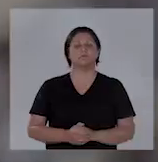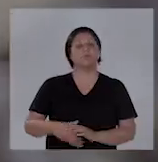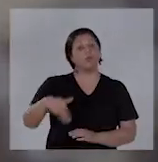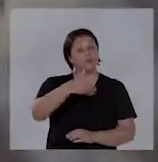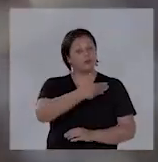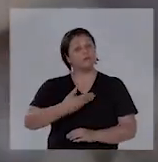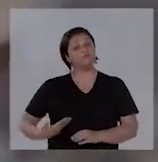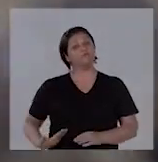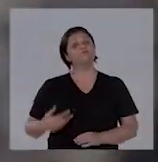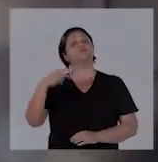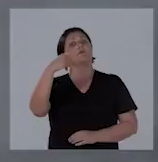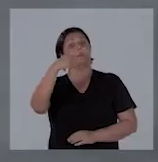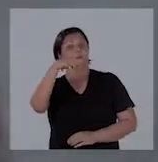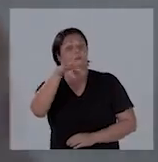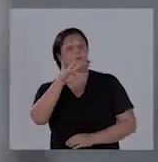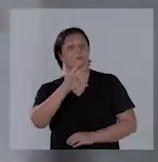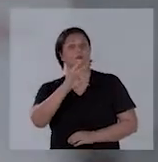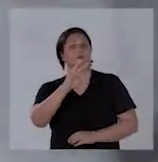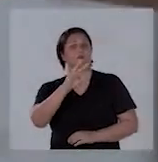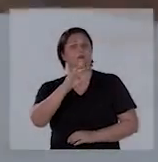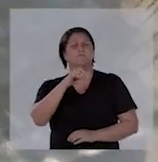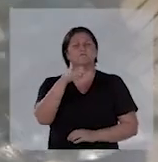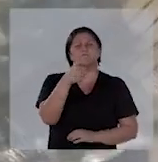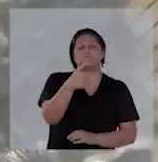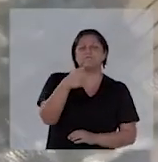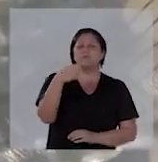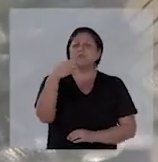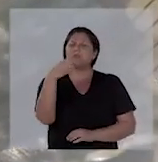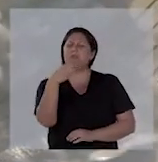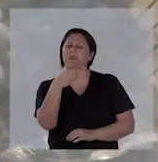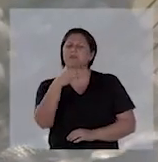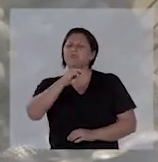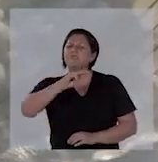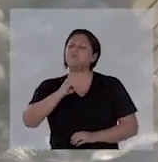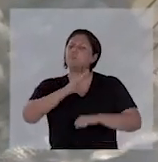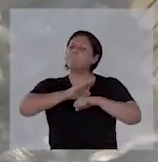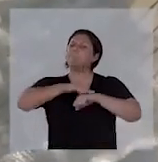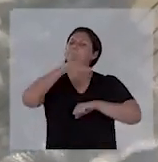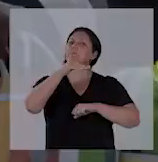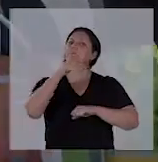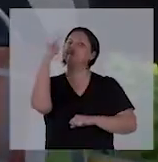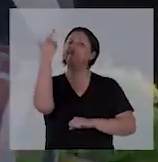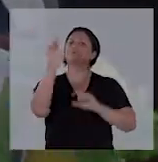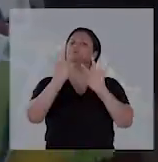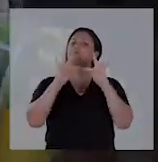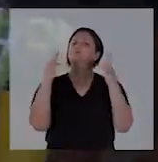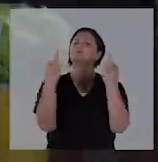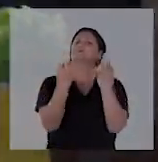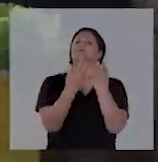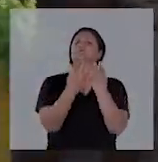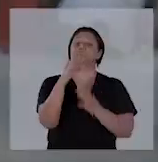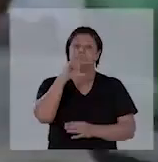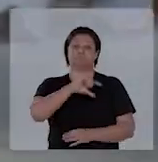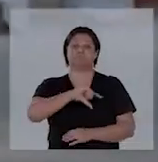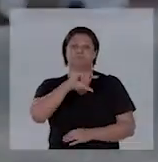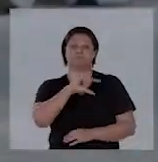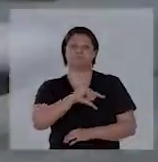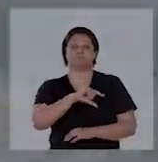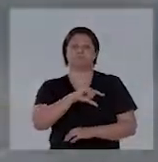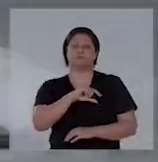durante os governos do pt mais de 13 milhões de famílias foram atendidas pelo bolsa família